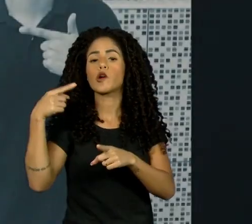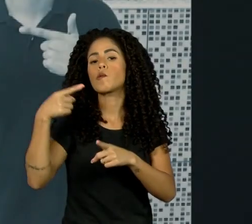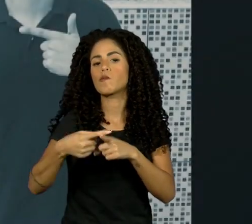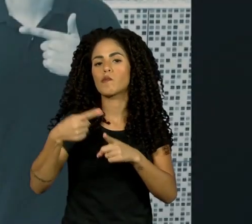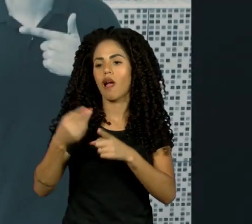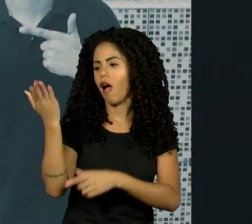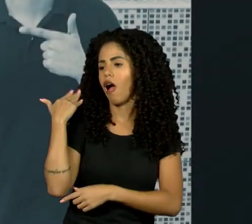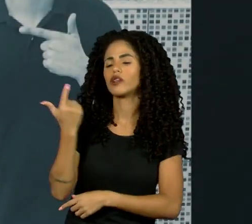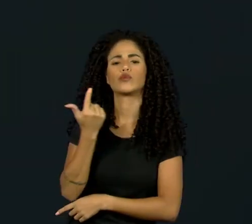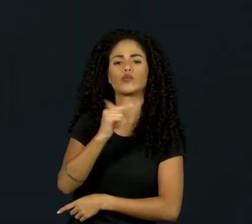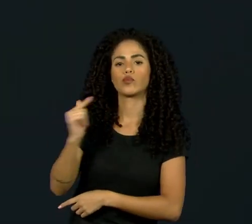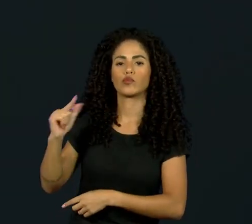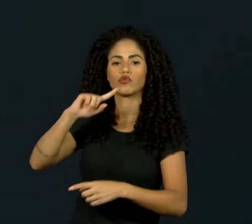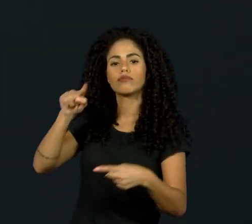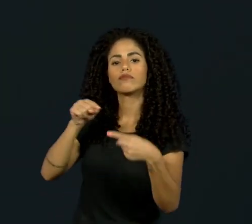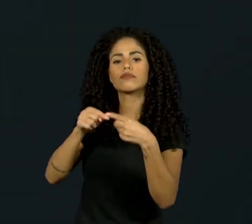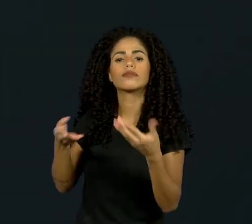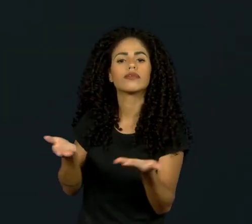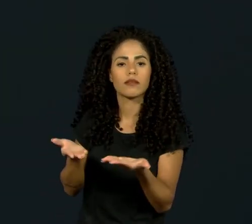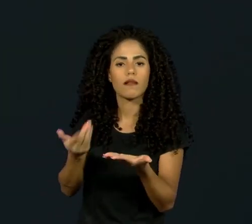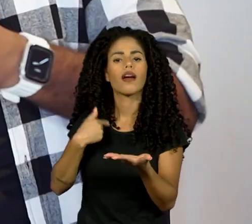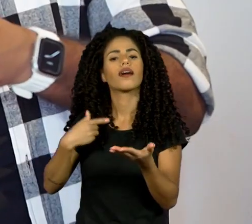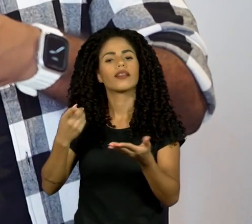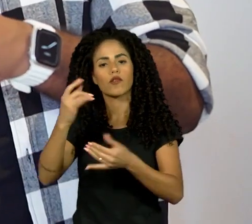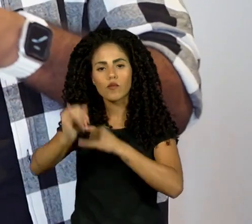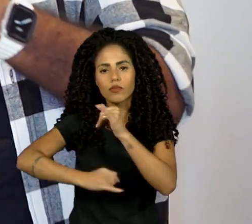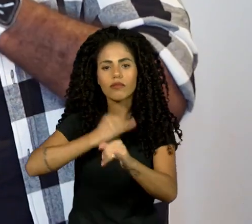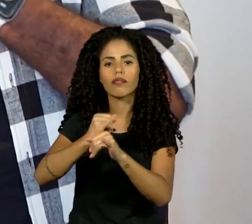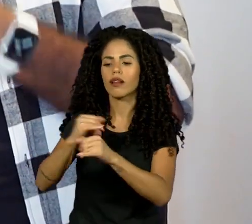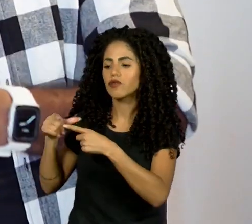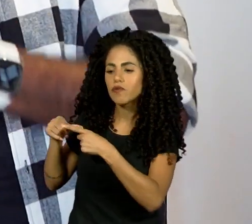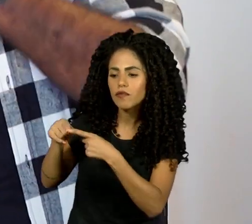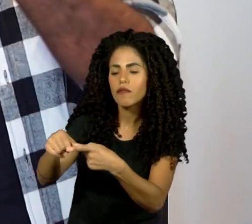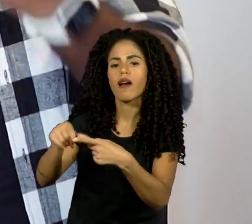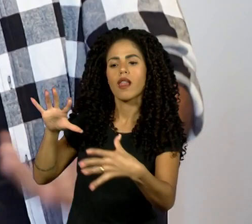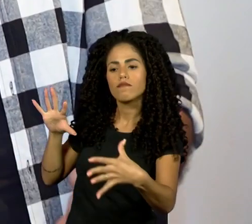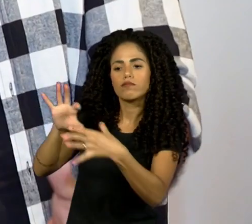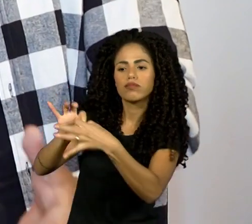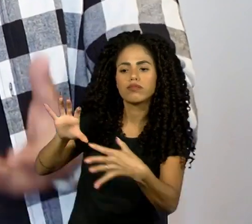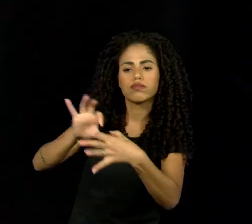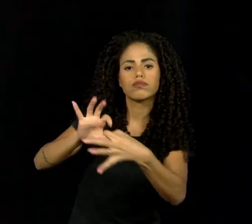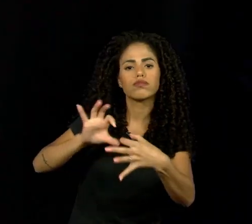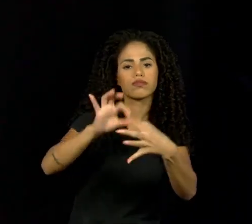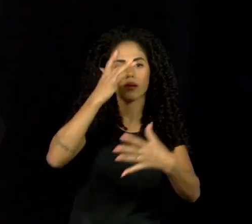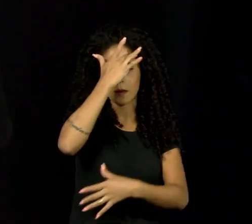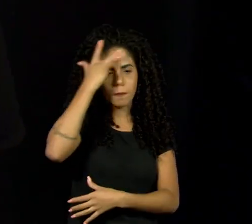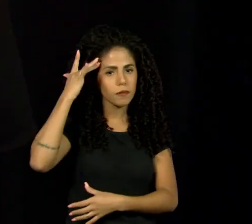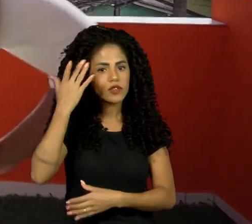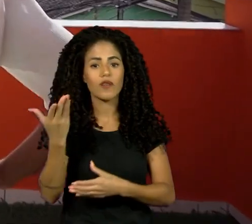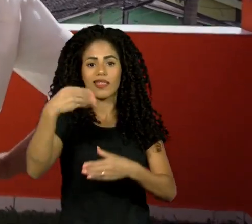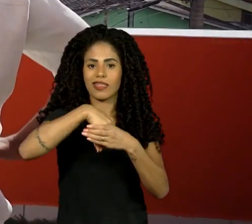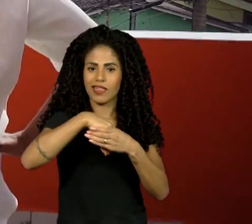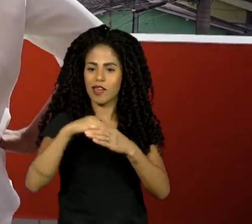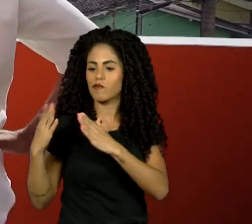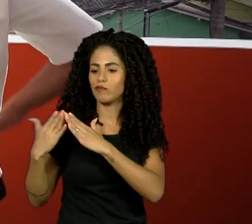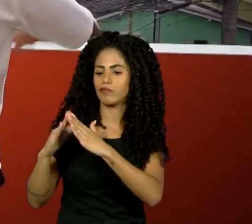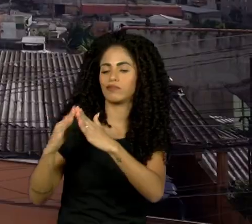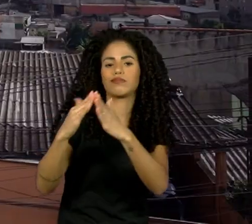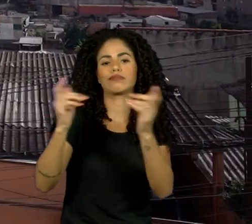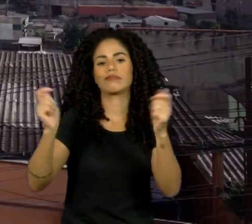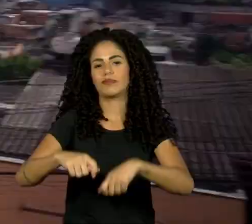não tinha essa visão. E a Digital Favela vem para isso, para conectar esses influenciadores digitais de quebrada com as grandes marcas do